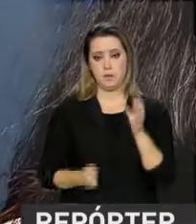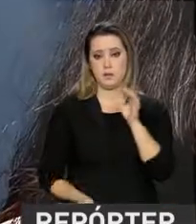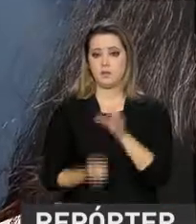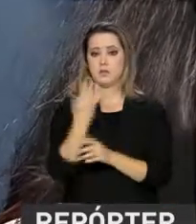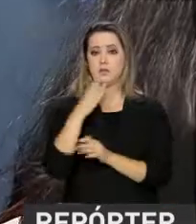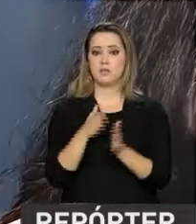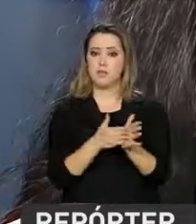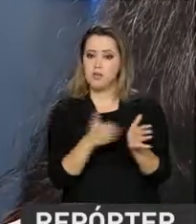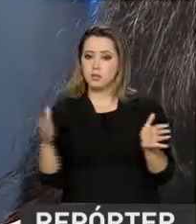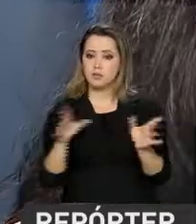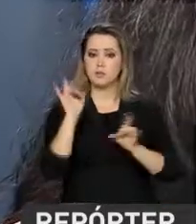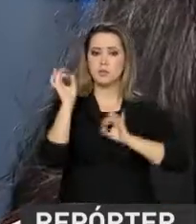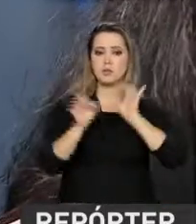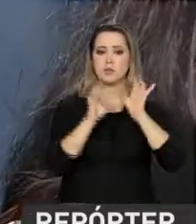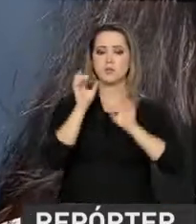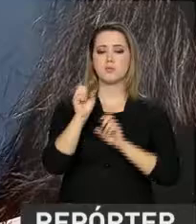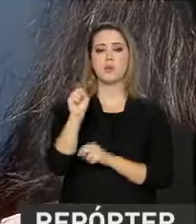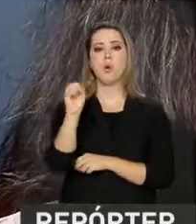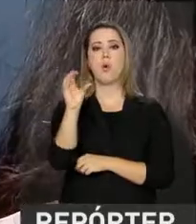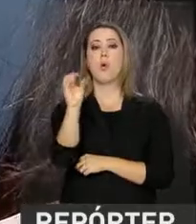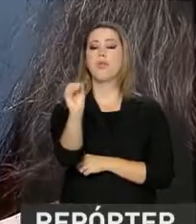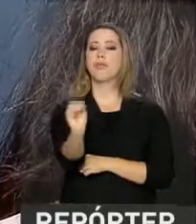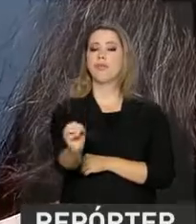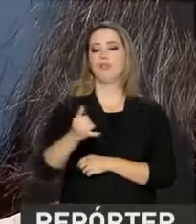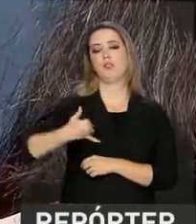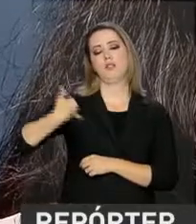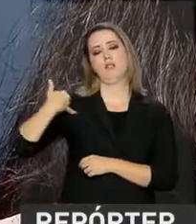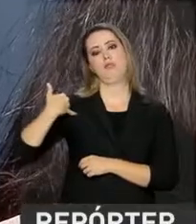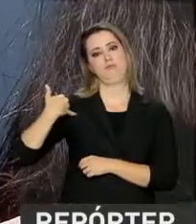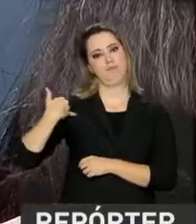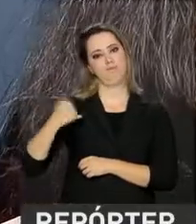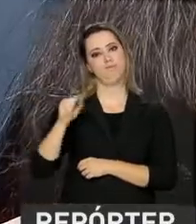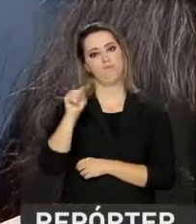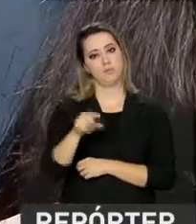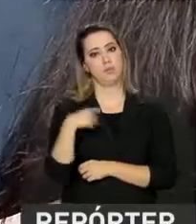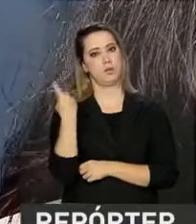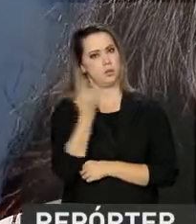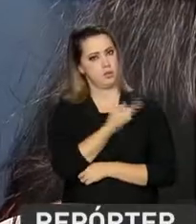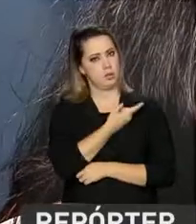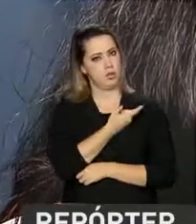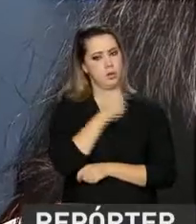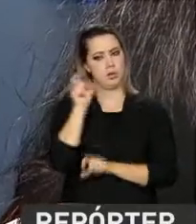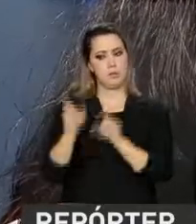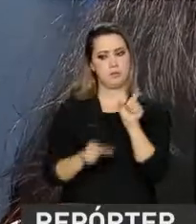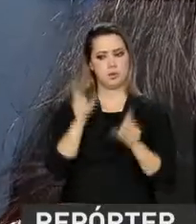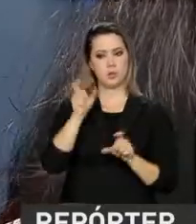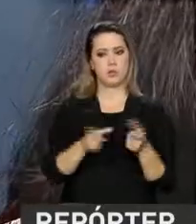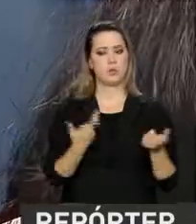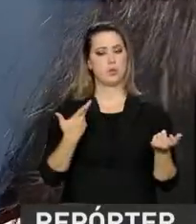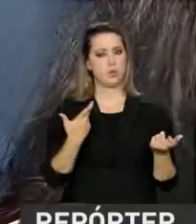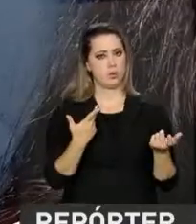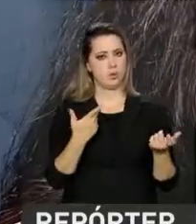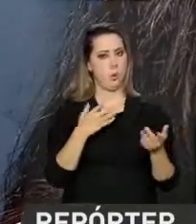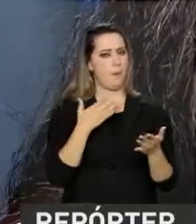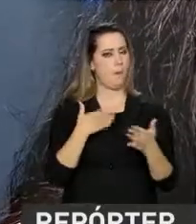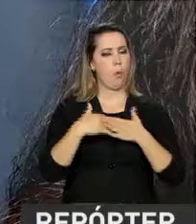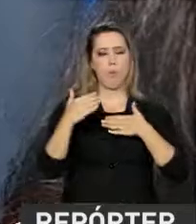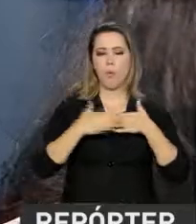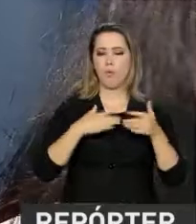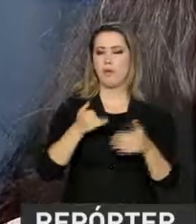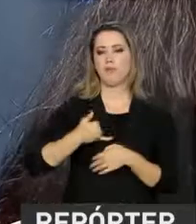essa faixa especial para os 80 para os maiores de 80 anos que nós brasileiros e brasileiras independente da nossa